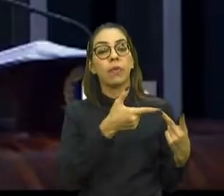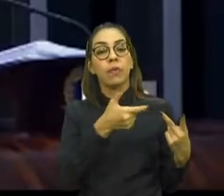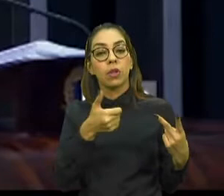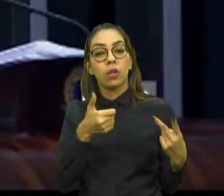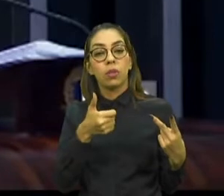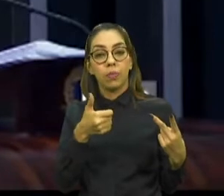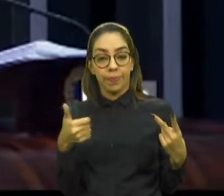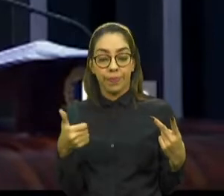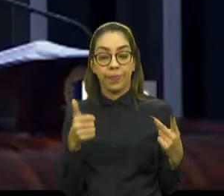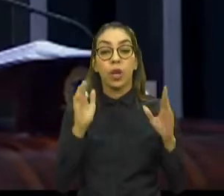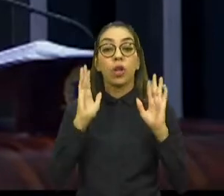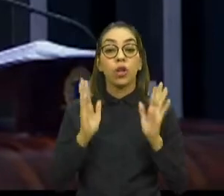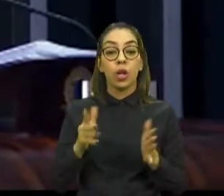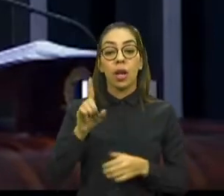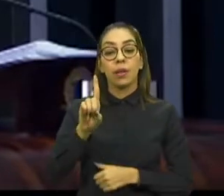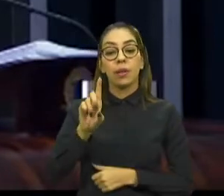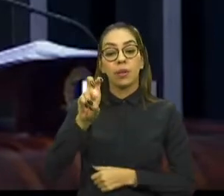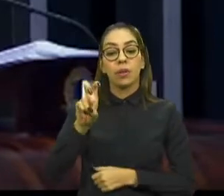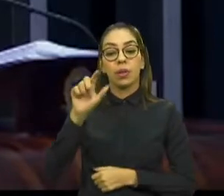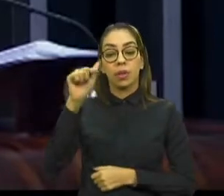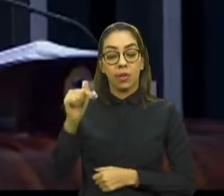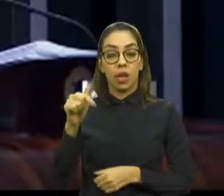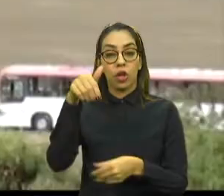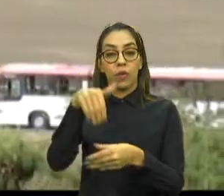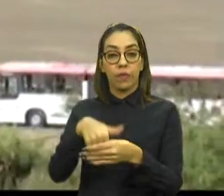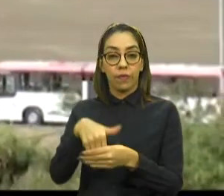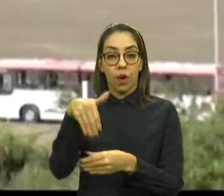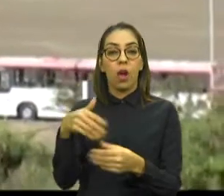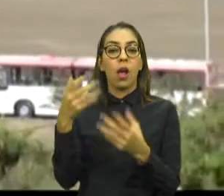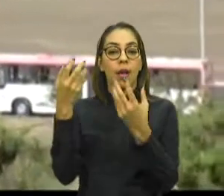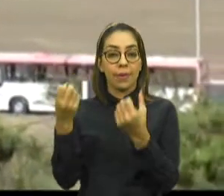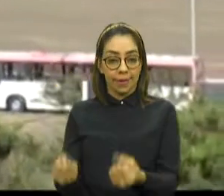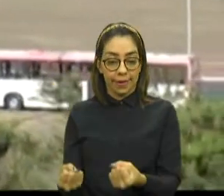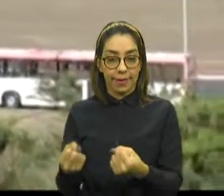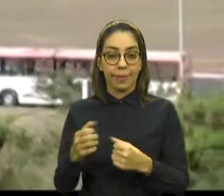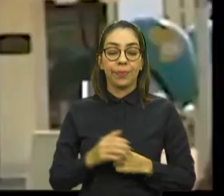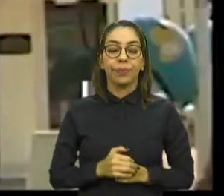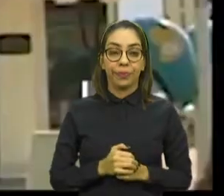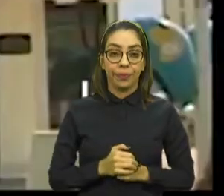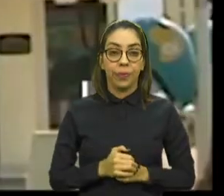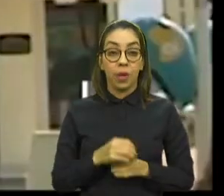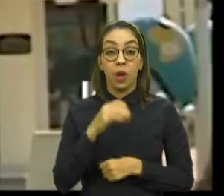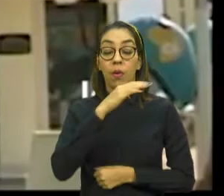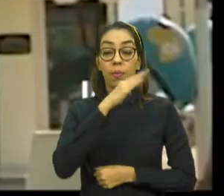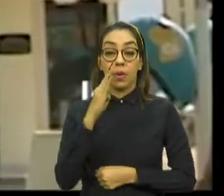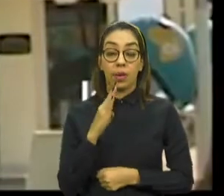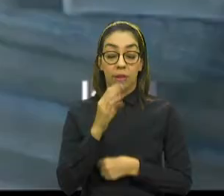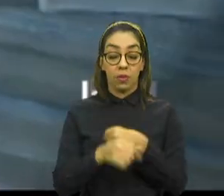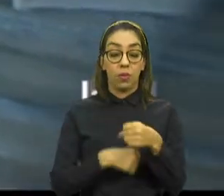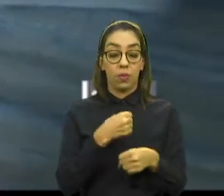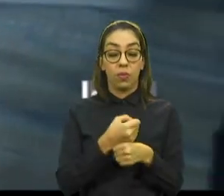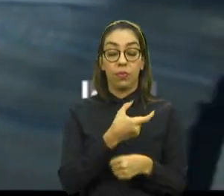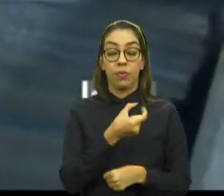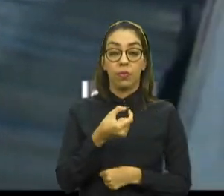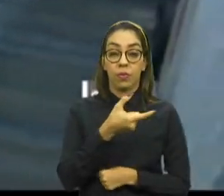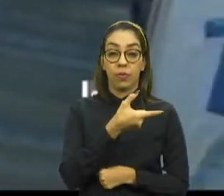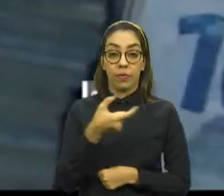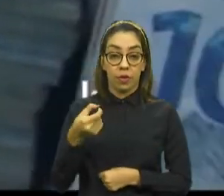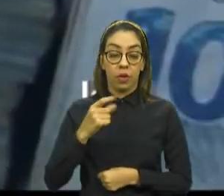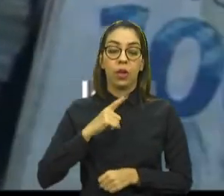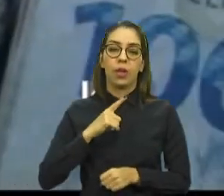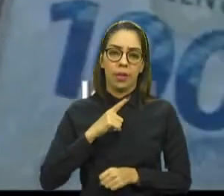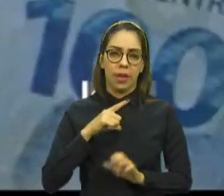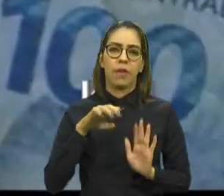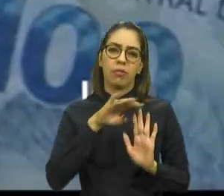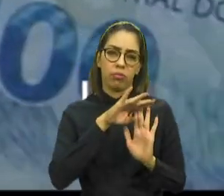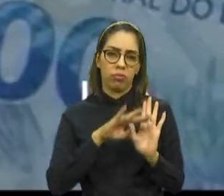57 votos favoráveis e 17 contrários. No Brasil, em 2020, conforme dados do Sistema de Informações sobre